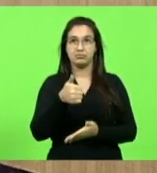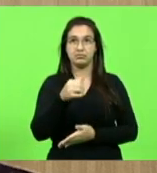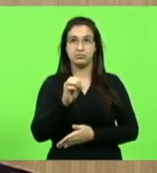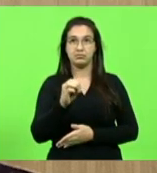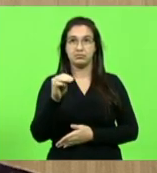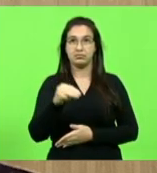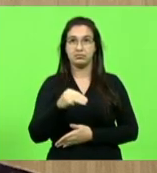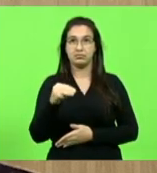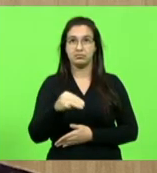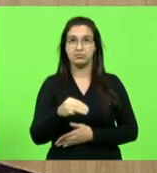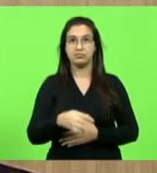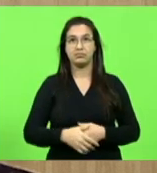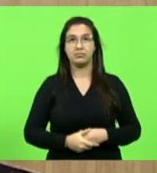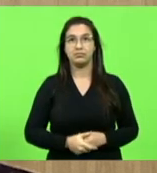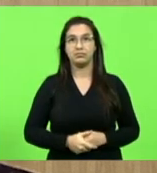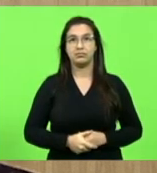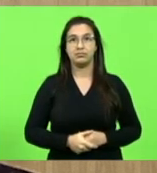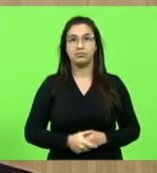deputado.